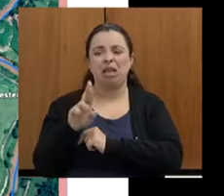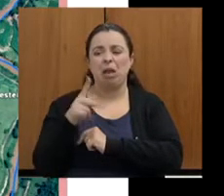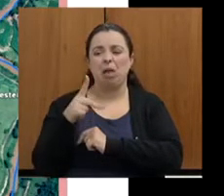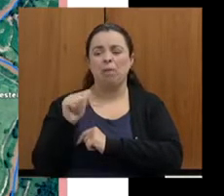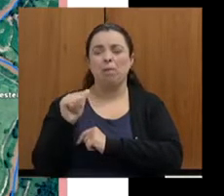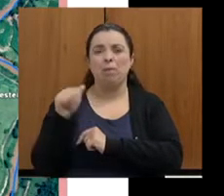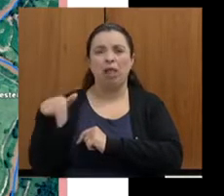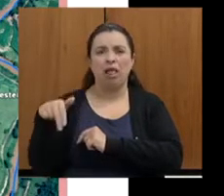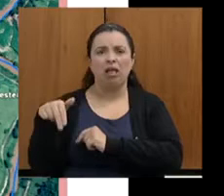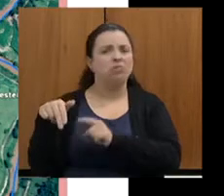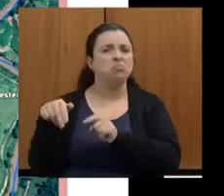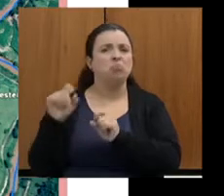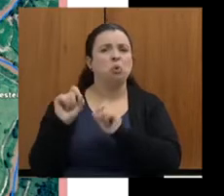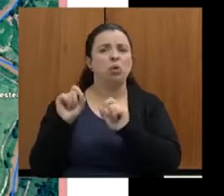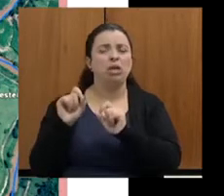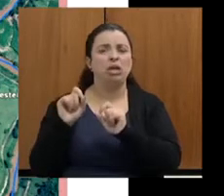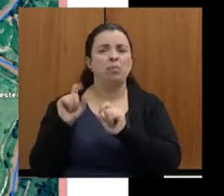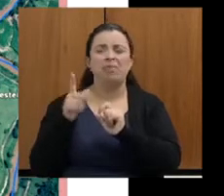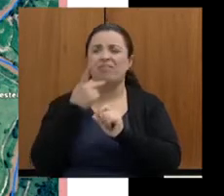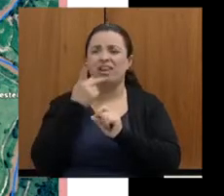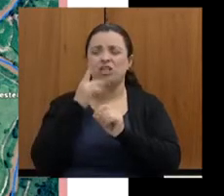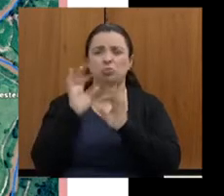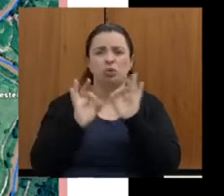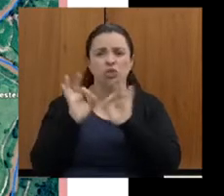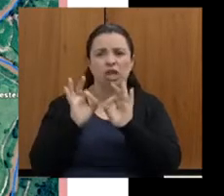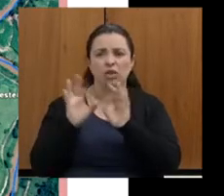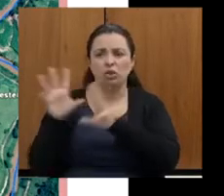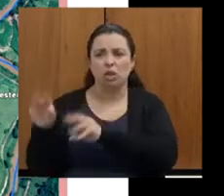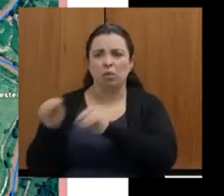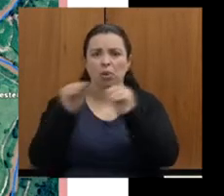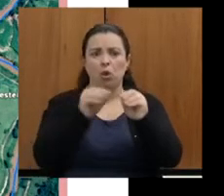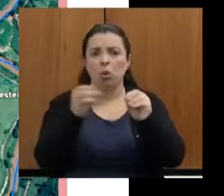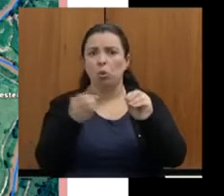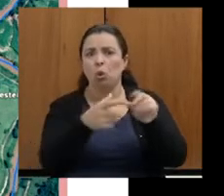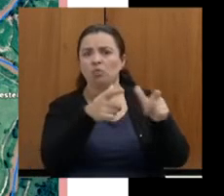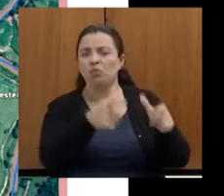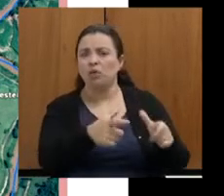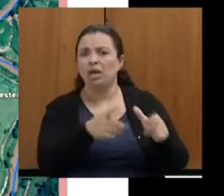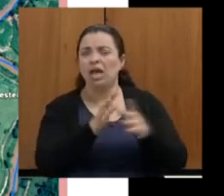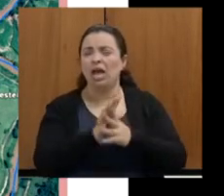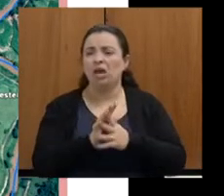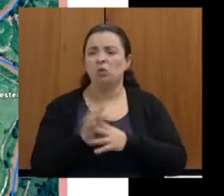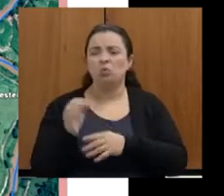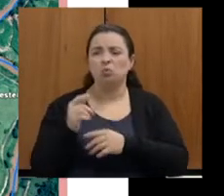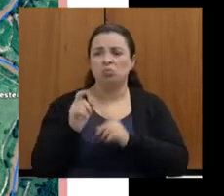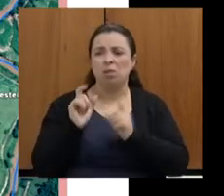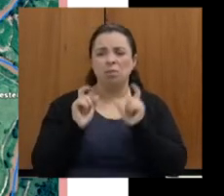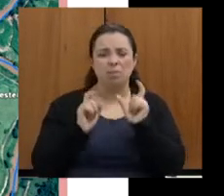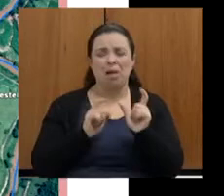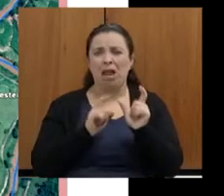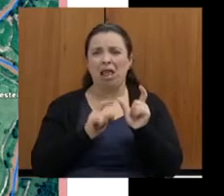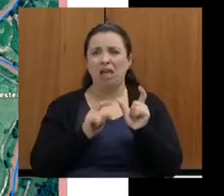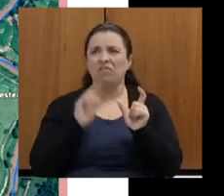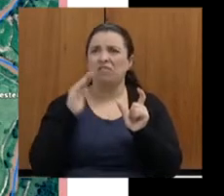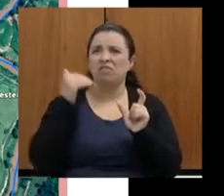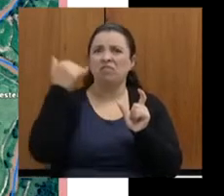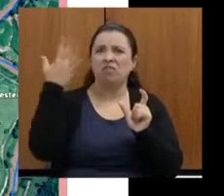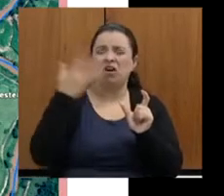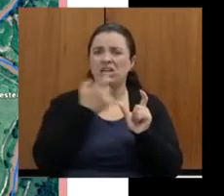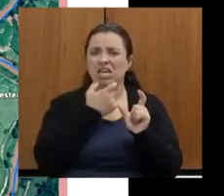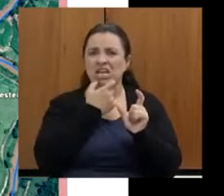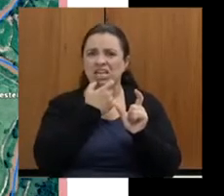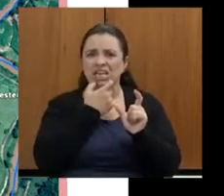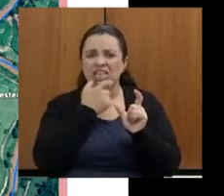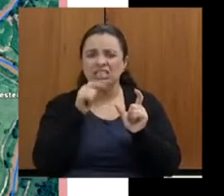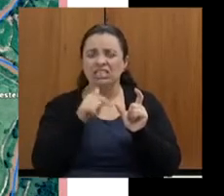para poder falar de projeto né de ré assentamento ele falou Masterplan nome importado nome que diz respeito a grandes obras da arquitetura